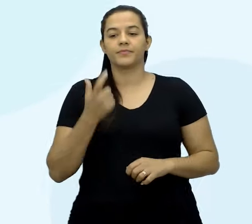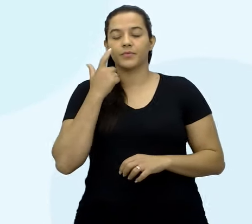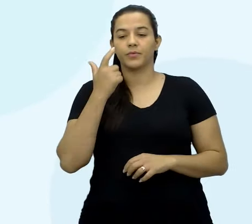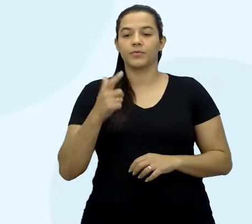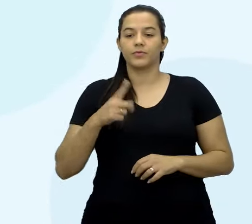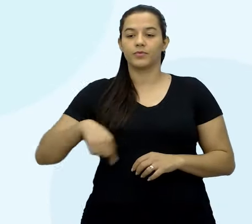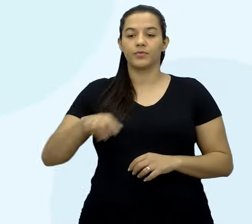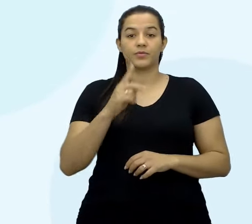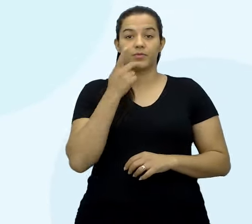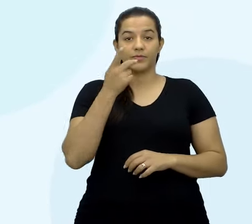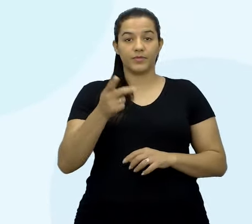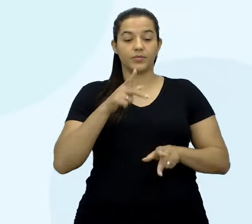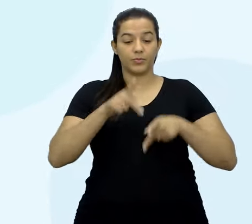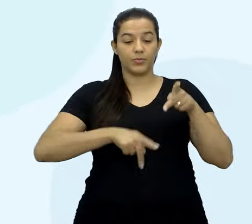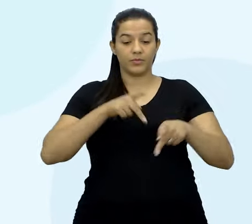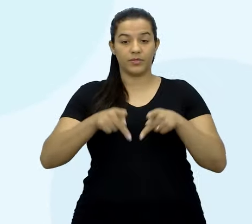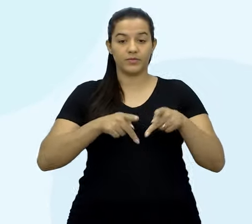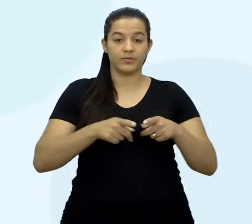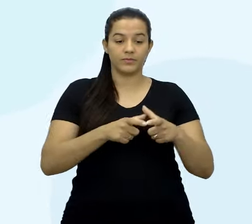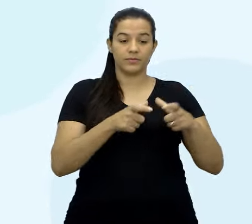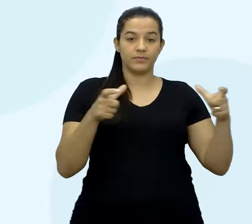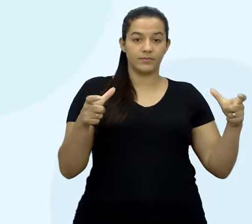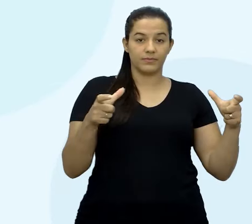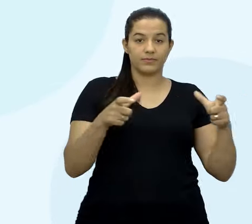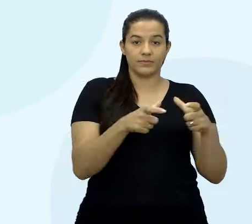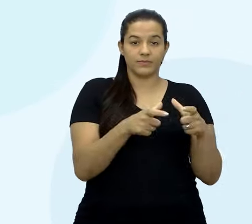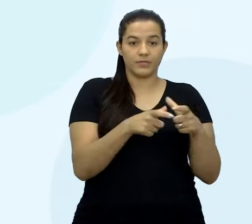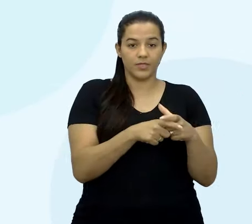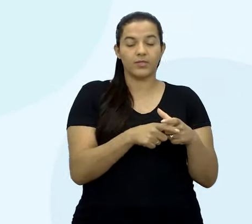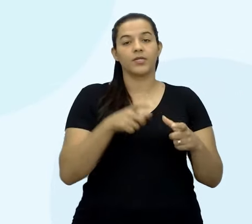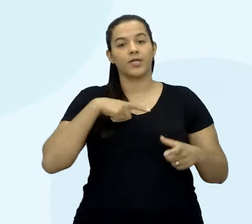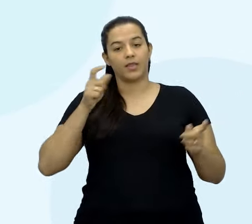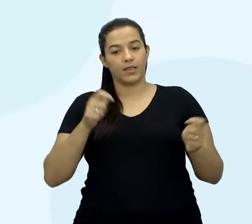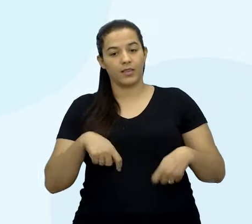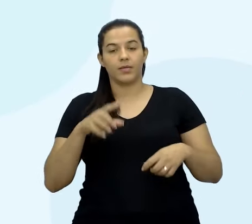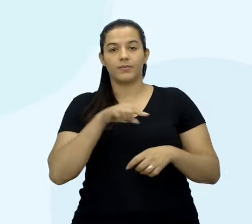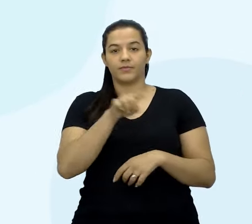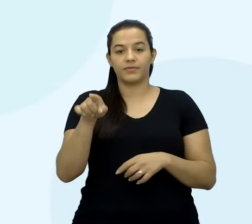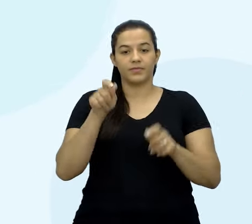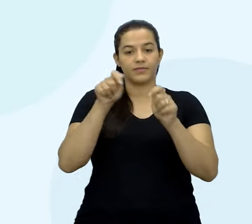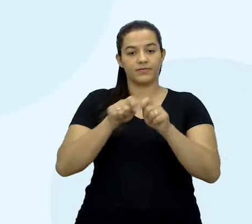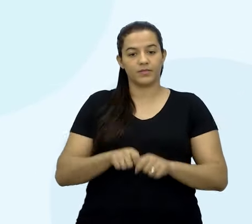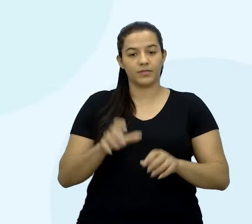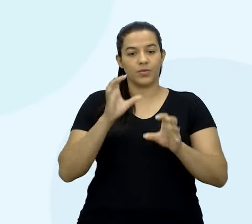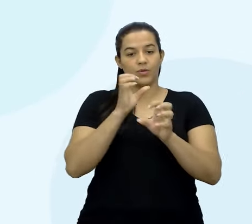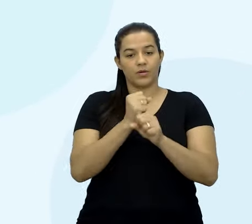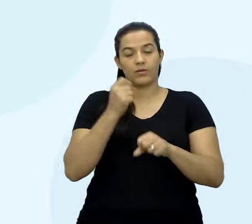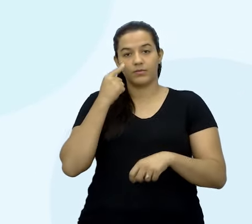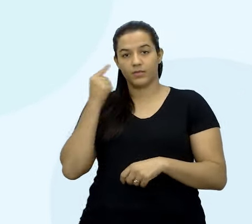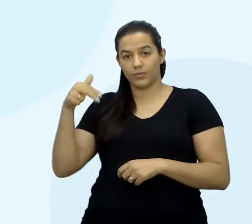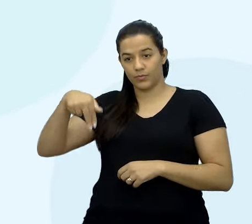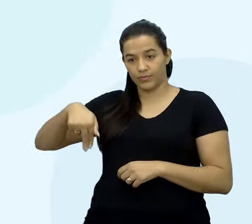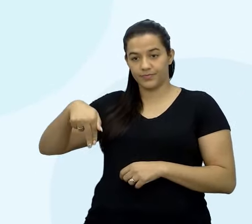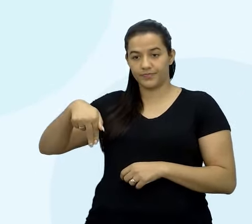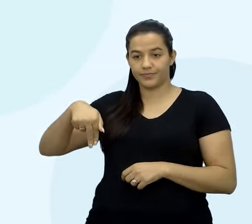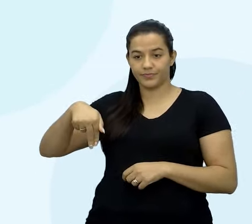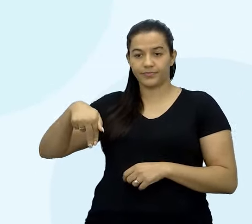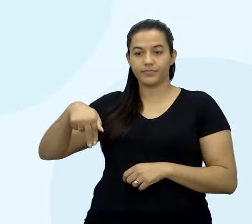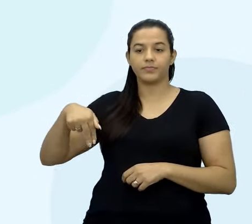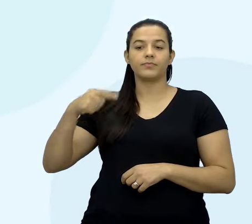médias que a gente consegue medir essa população e consegue fazer o cálculo. Então, vão ver que aparece o N que é o tamanho da nossa amostra, esse N